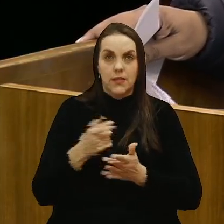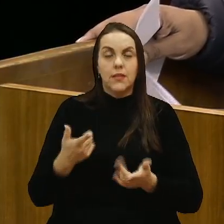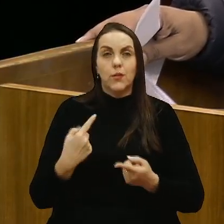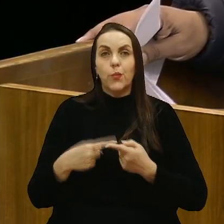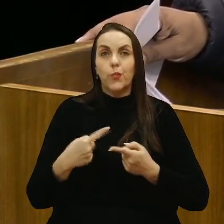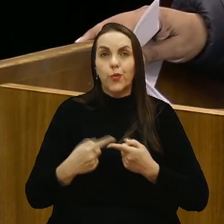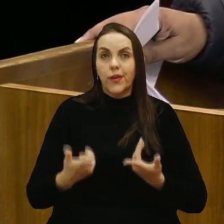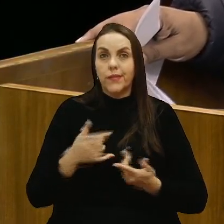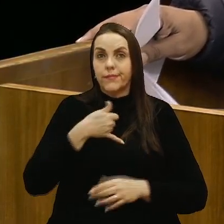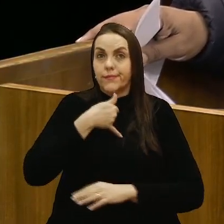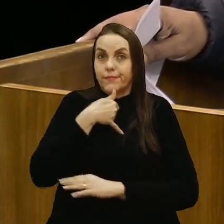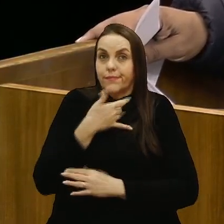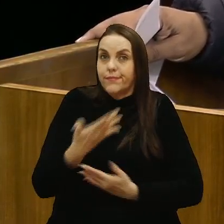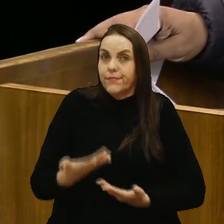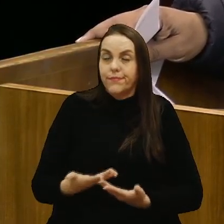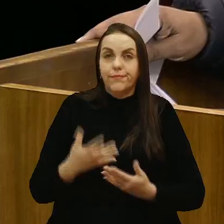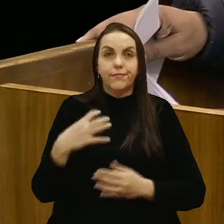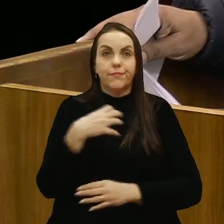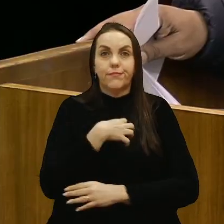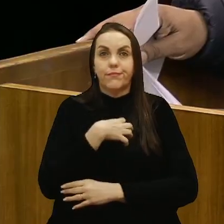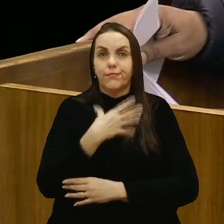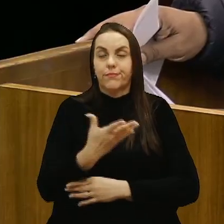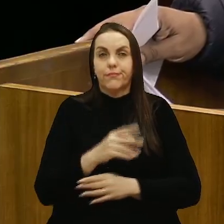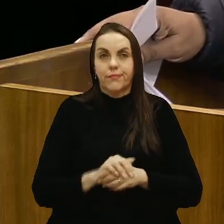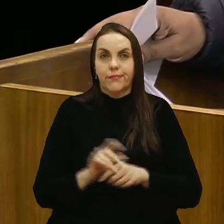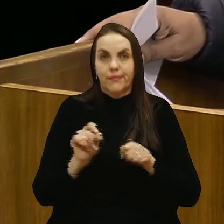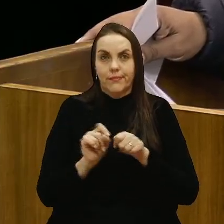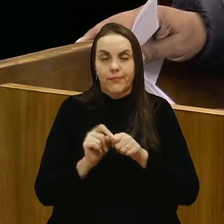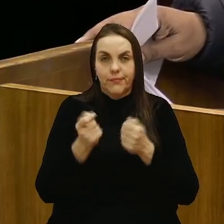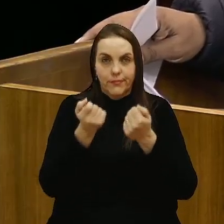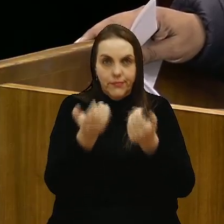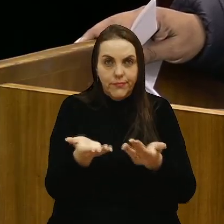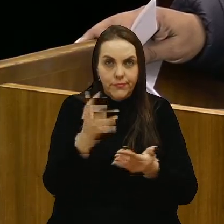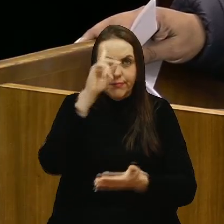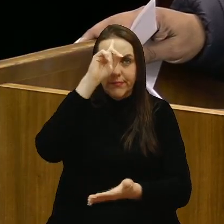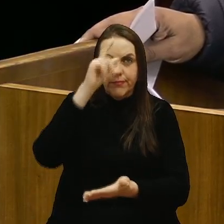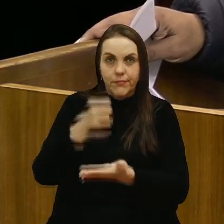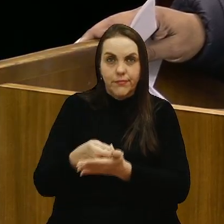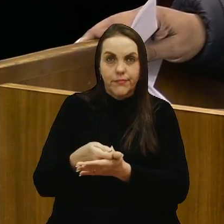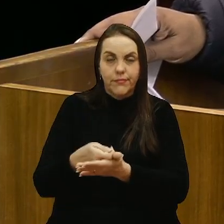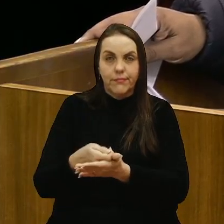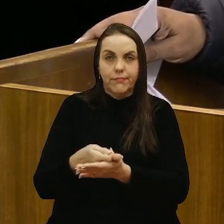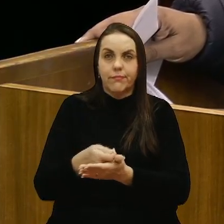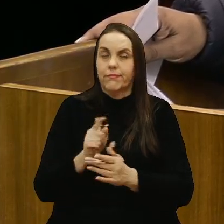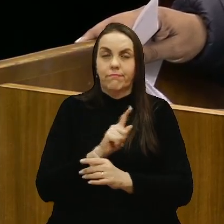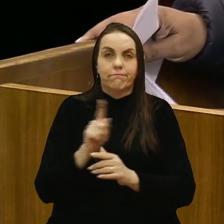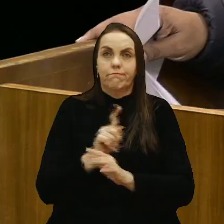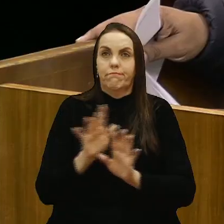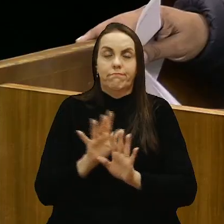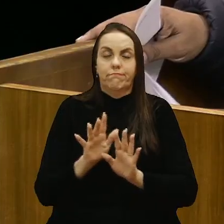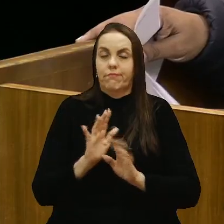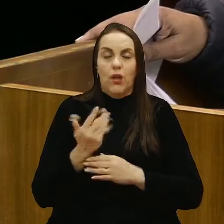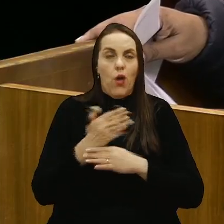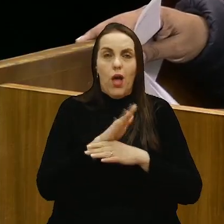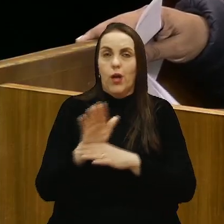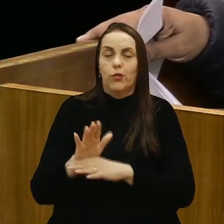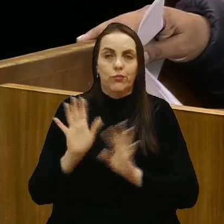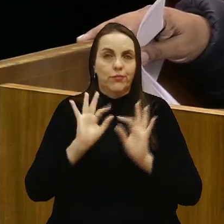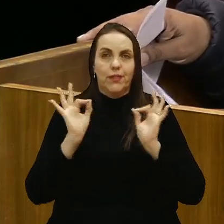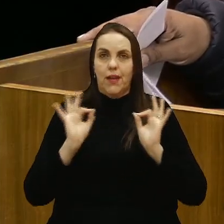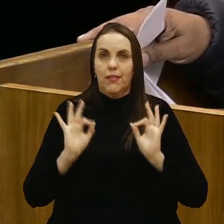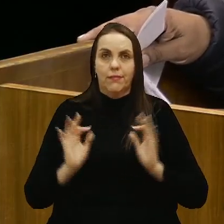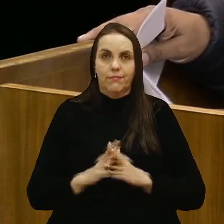porque, infelizmente, a forma que foi colocado essa decisão não contentou a ninguém. Podem ter certeza e